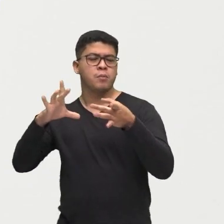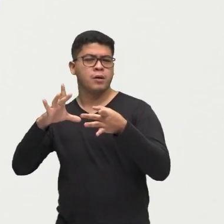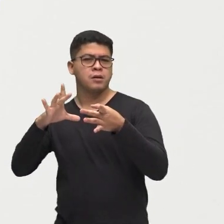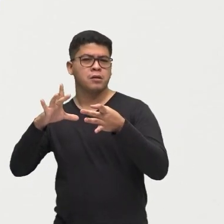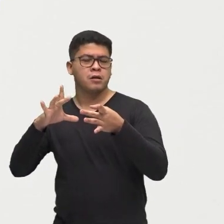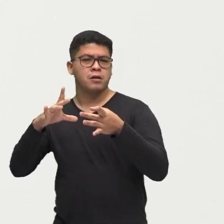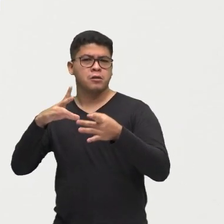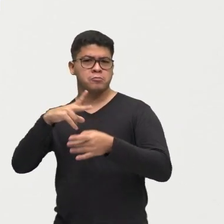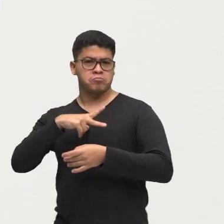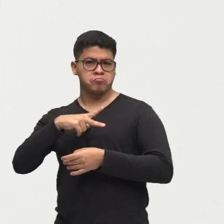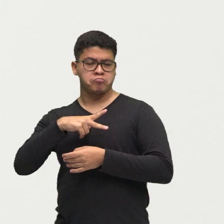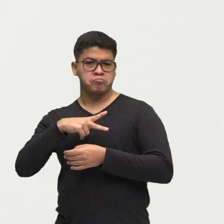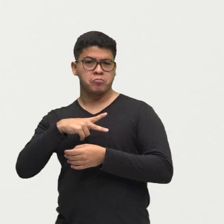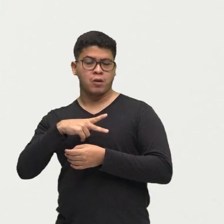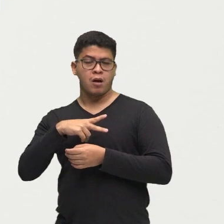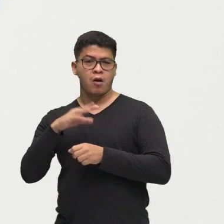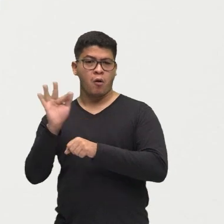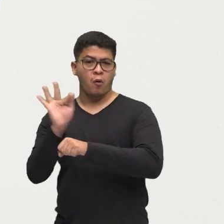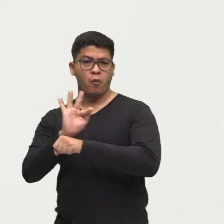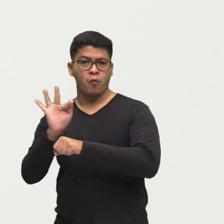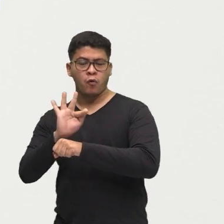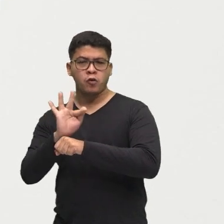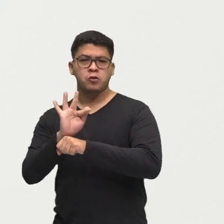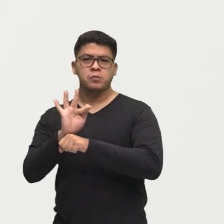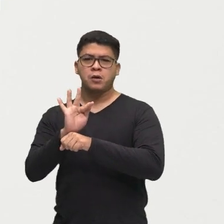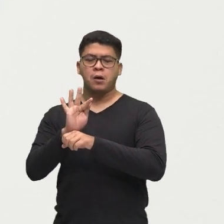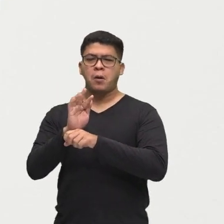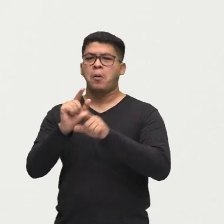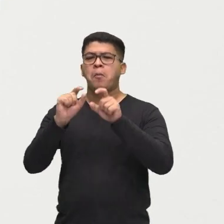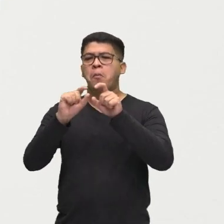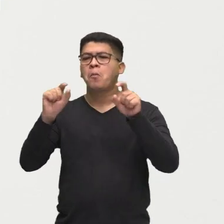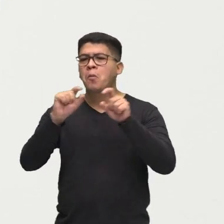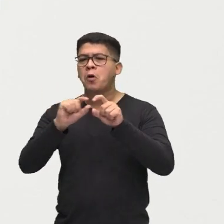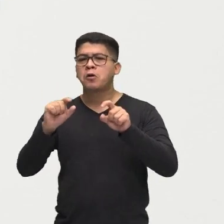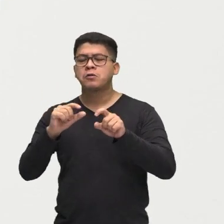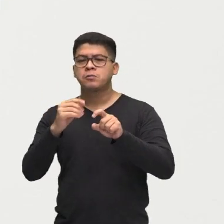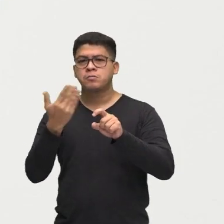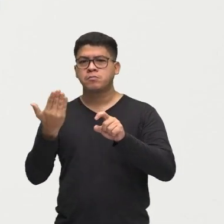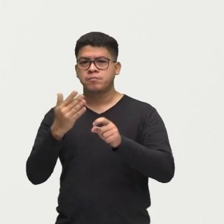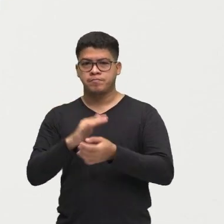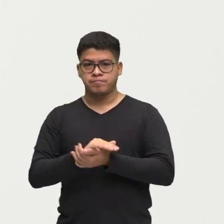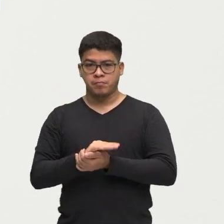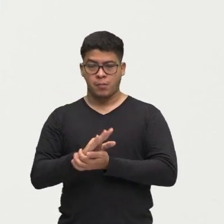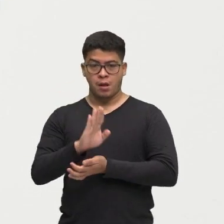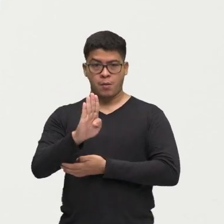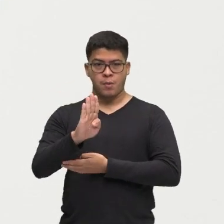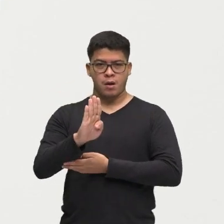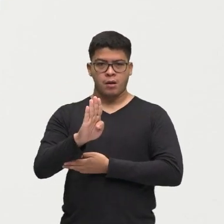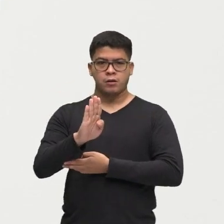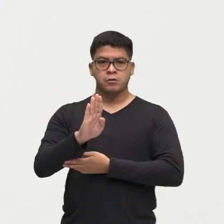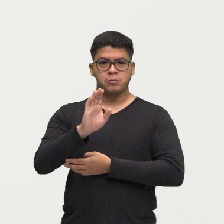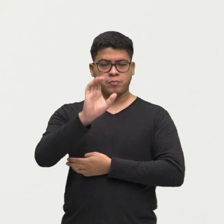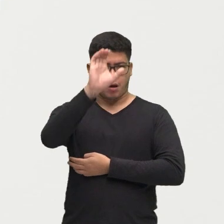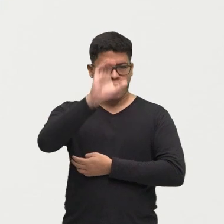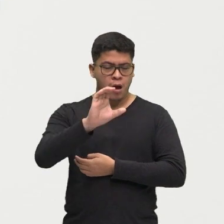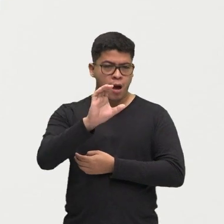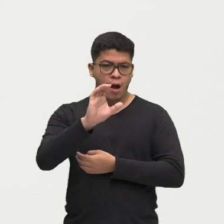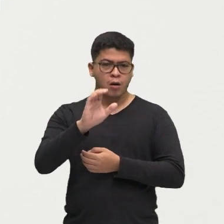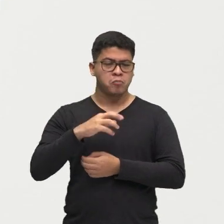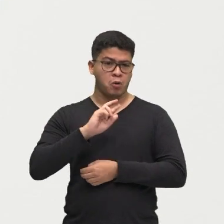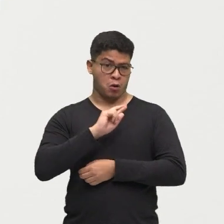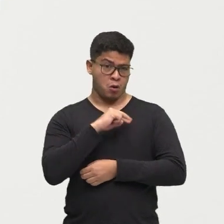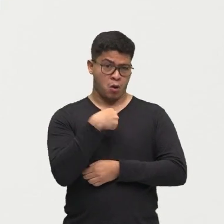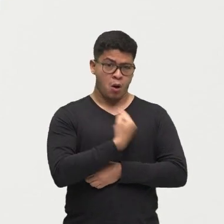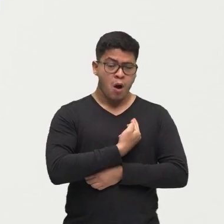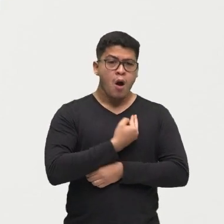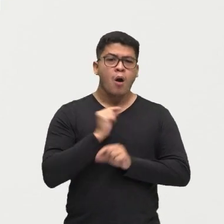manifesta no verso livre e na ausência de rimas. B. A religiosidade alegoricamente